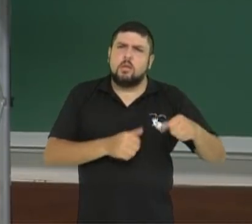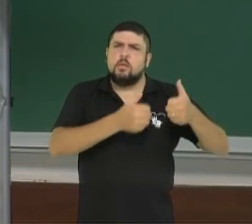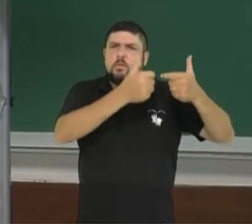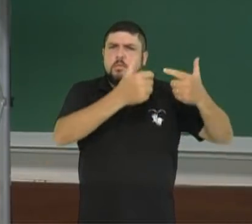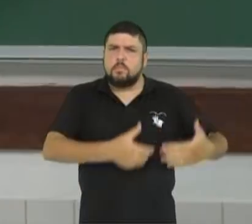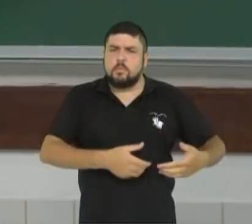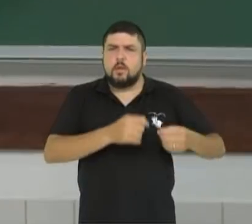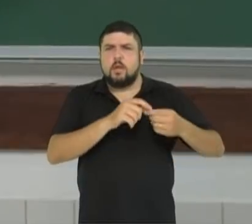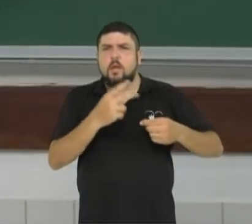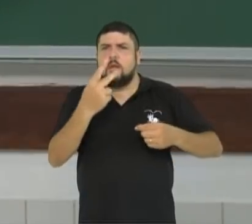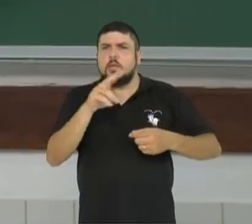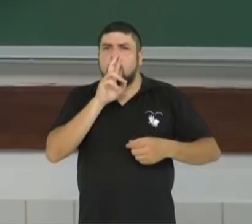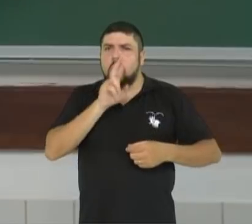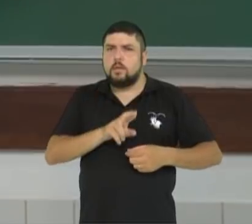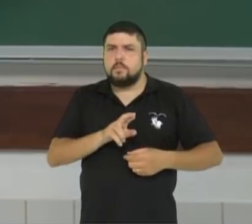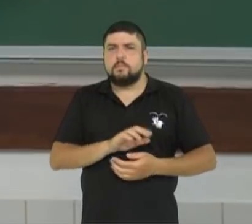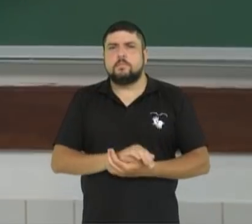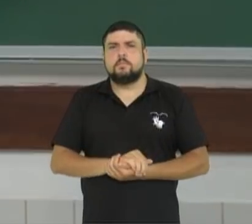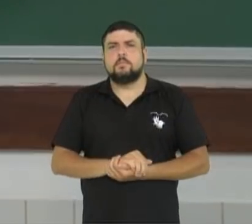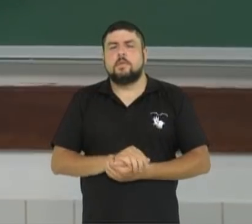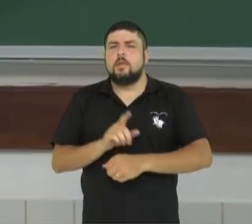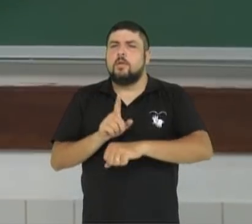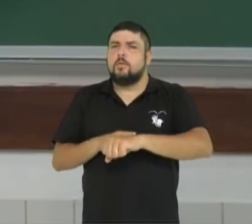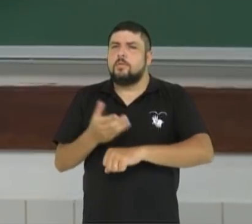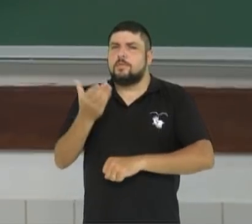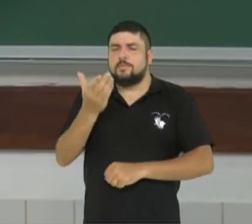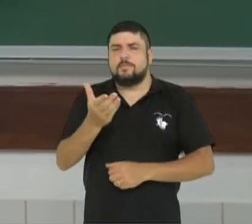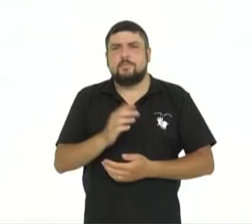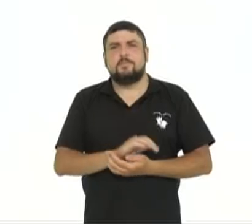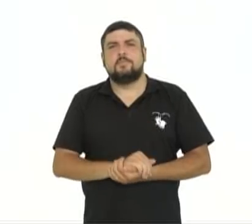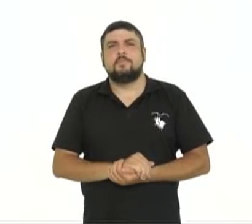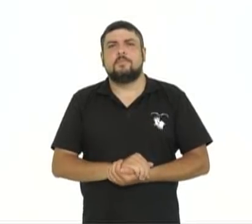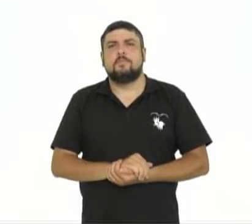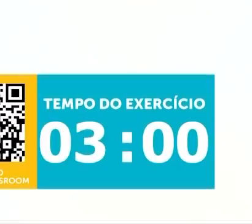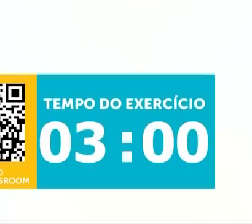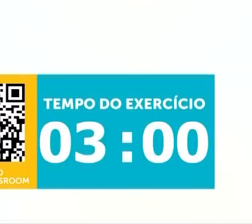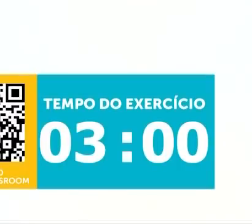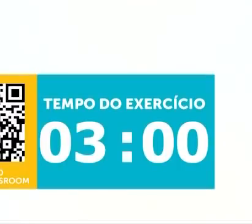justifiquem aí a resposta de vocês. Um tempo para essa atividade.